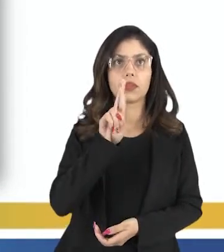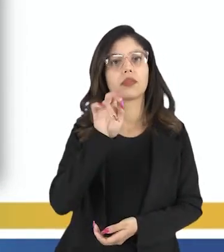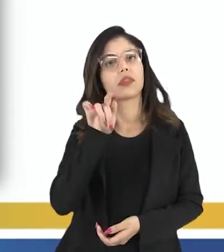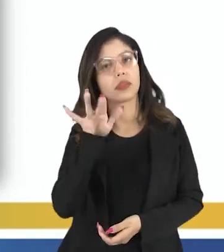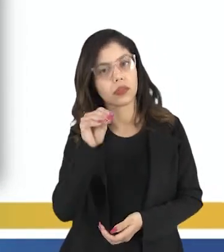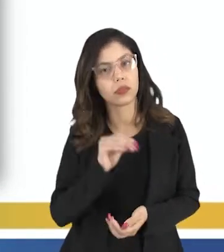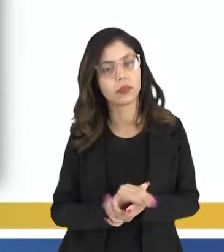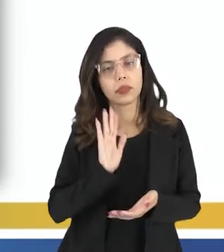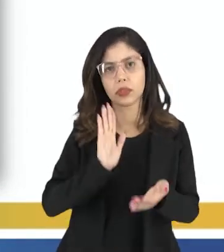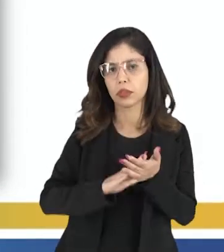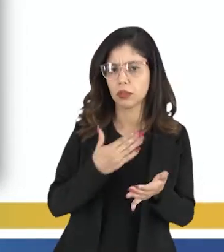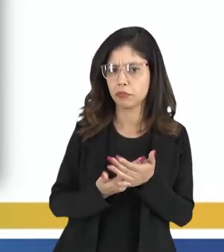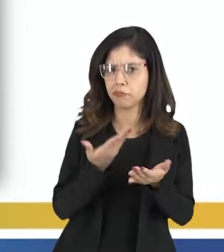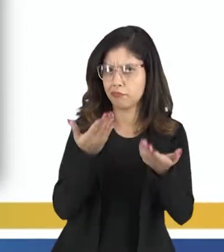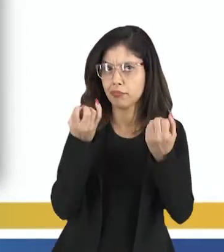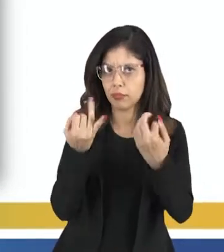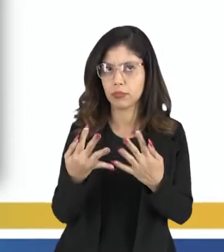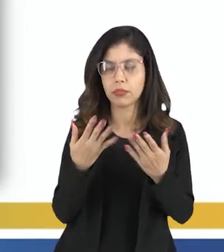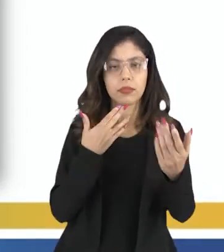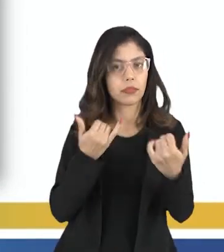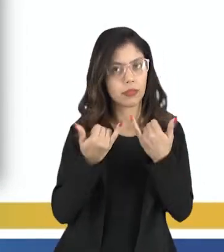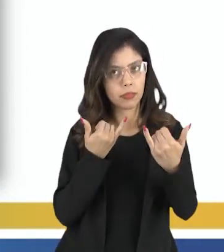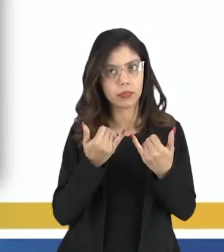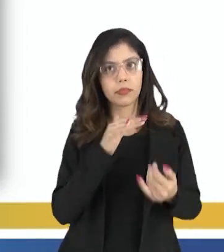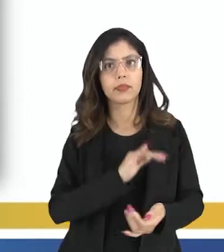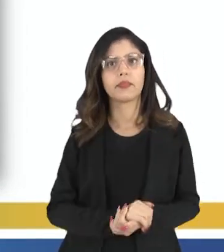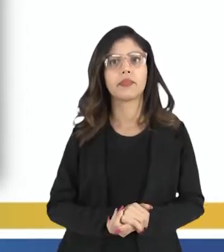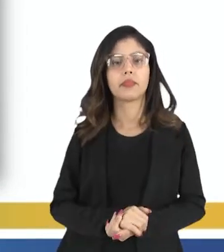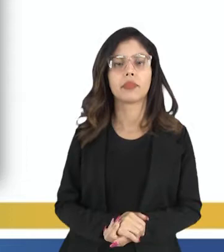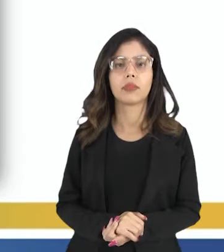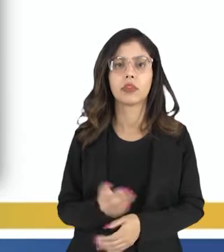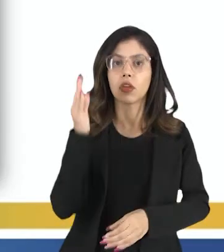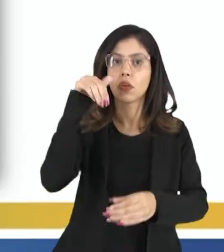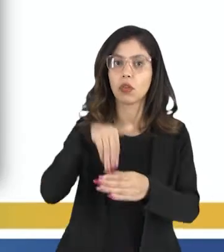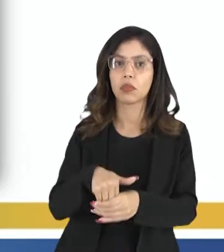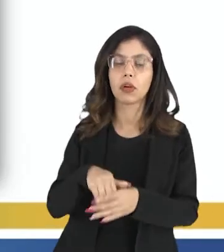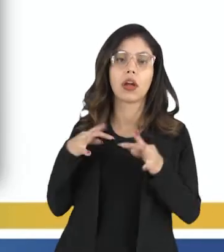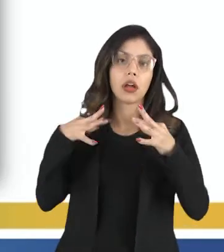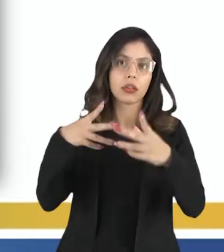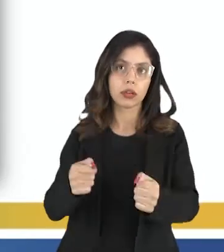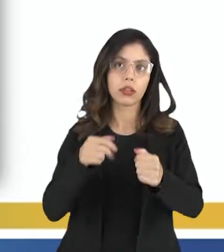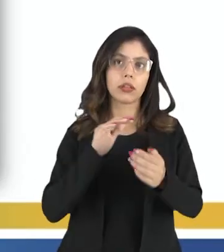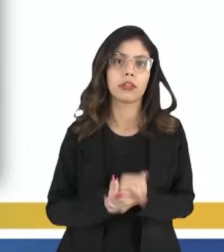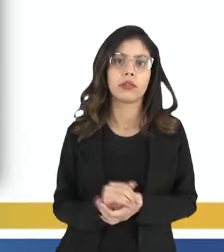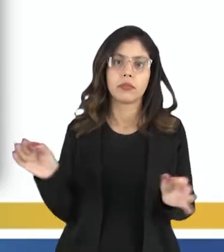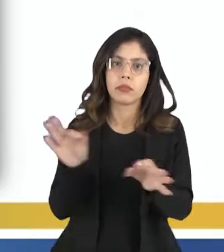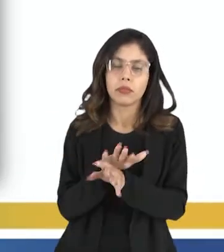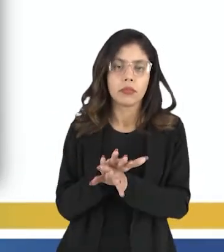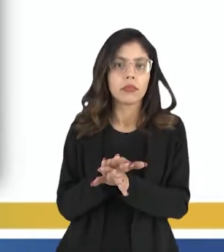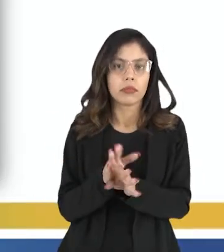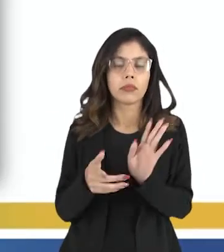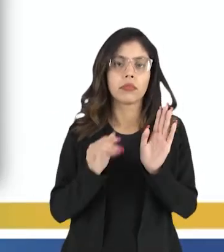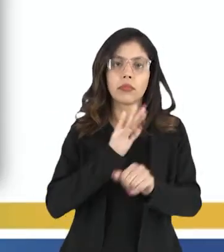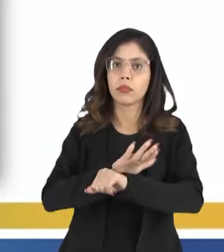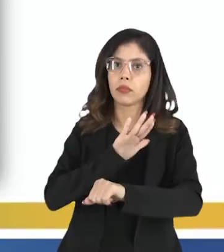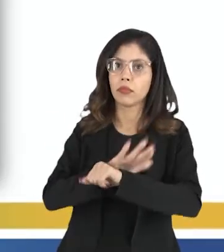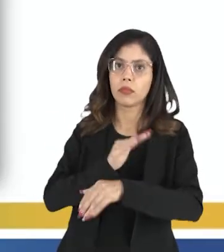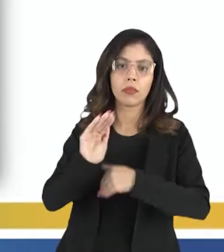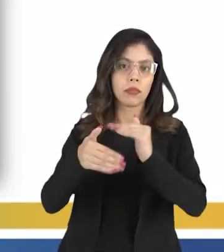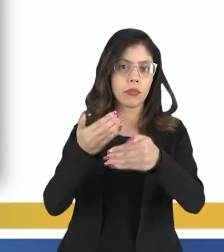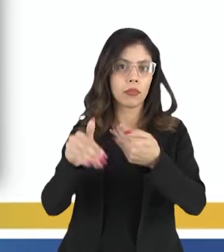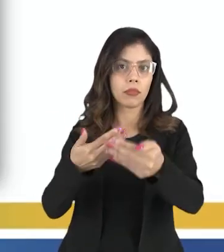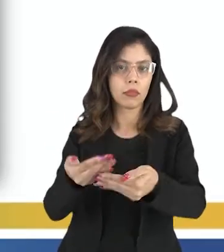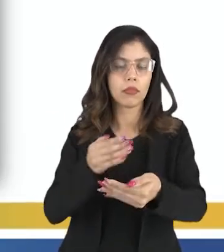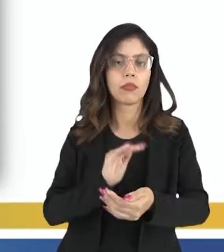vamos interpretar justamente essas informações. O voto, acima de tudo, ele acaba contribuindo com o